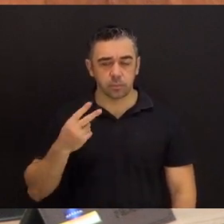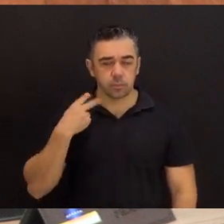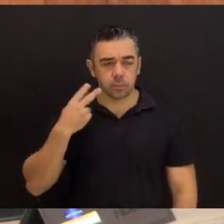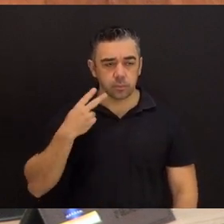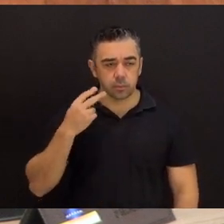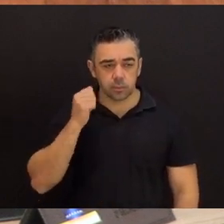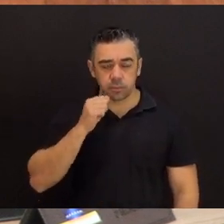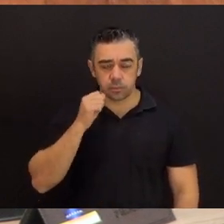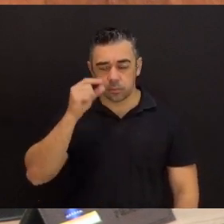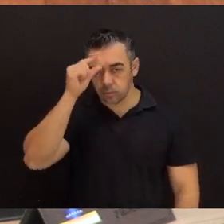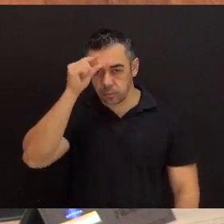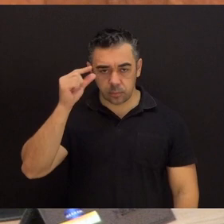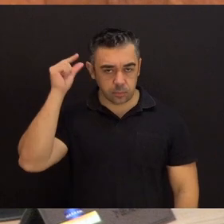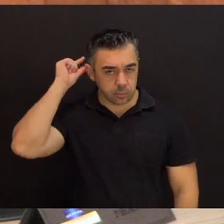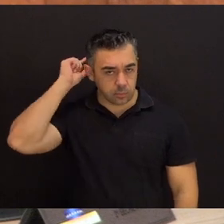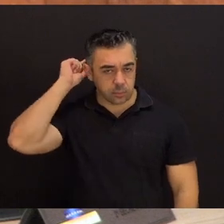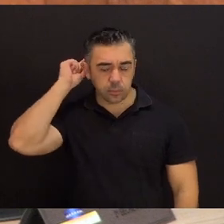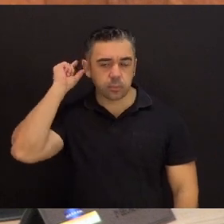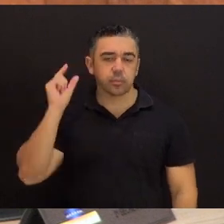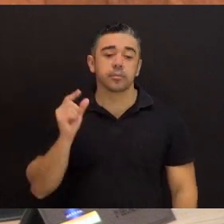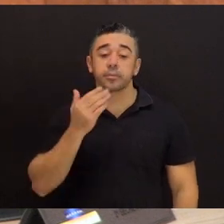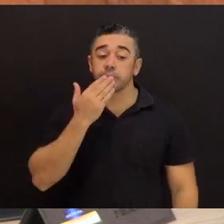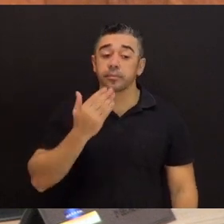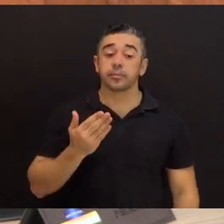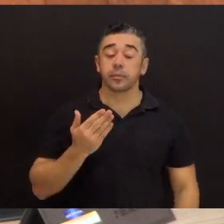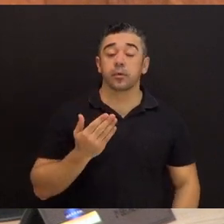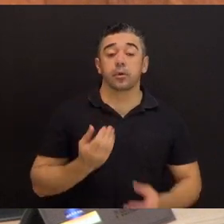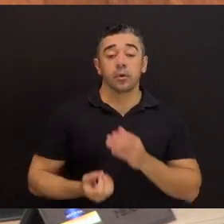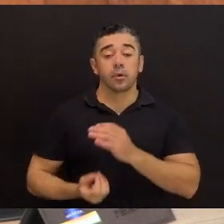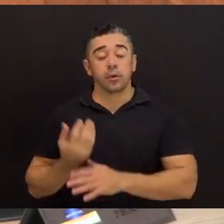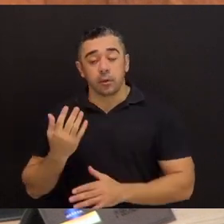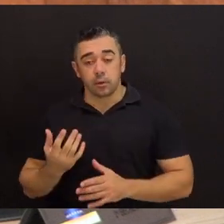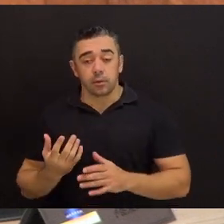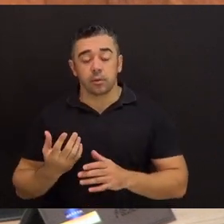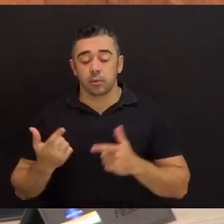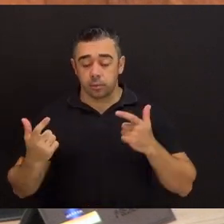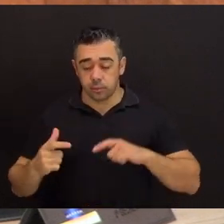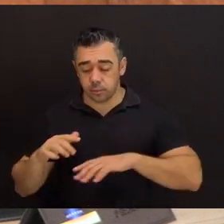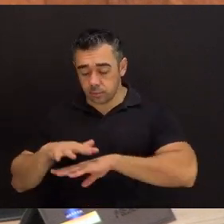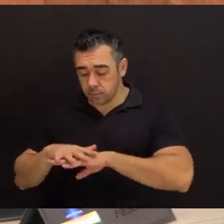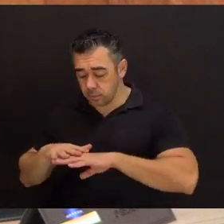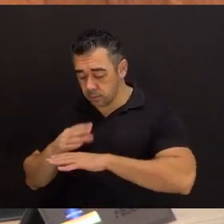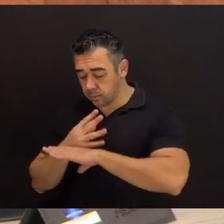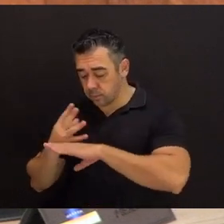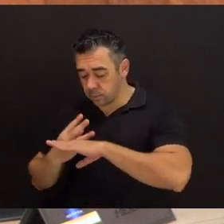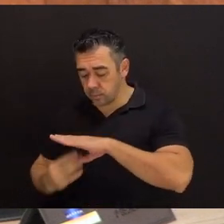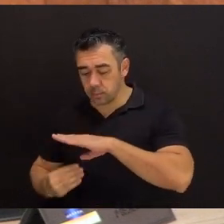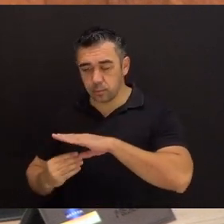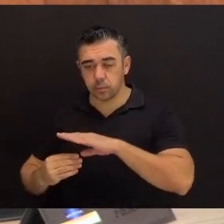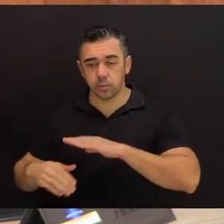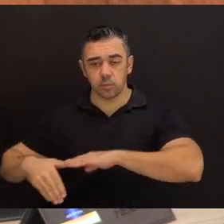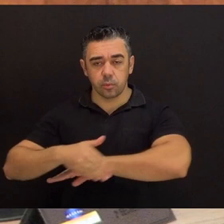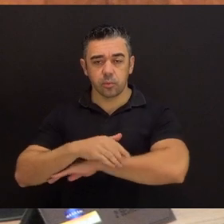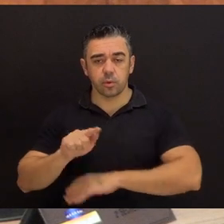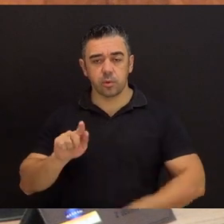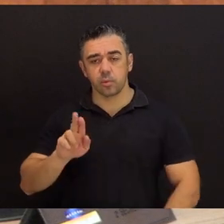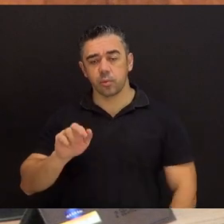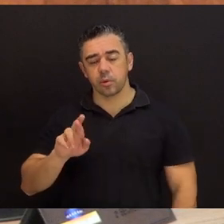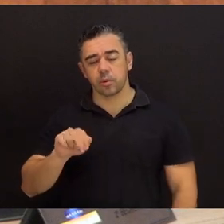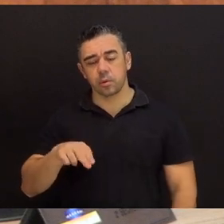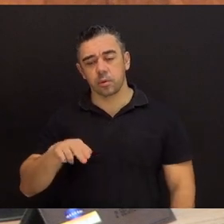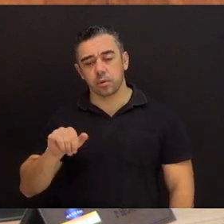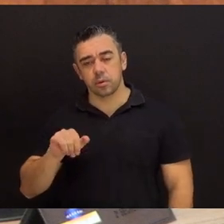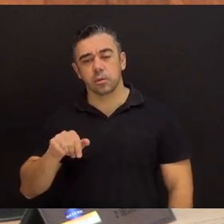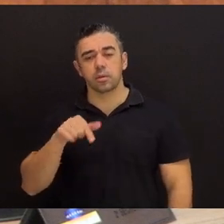Fátima de Paula que seja realizada a implantação de boca de lobo na Rua Guarani 79